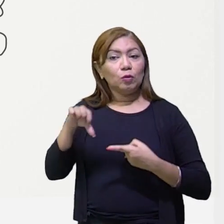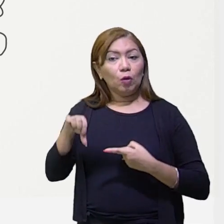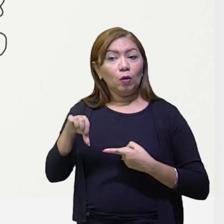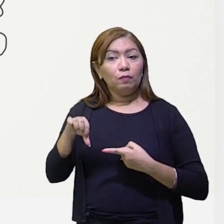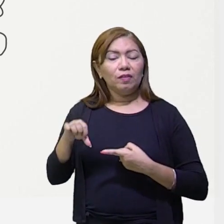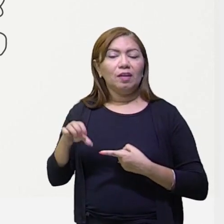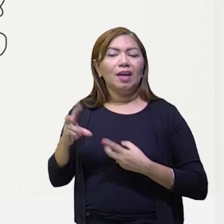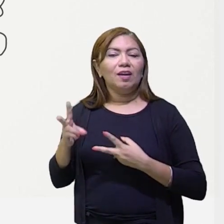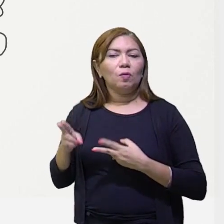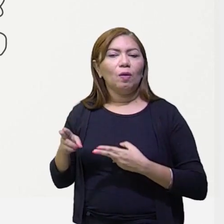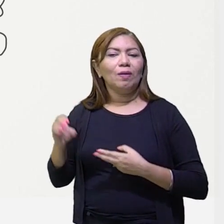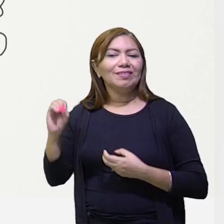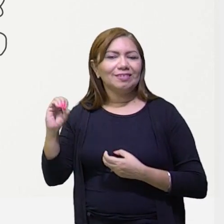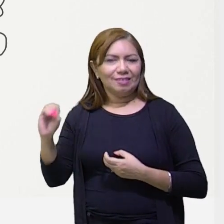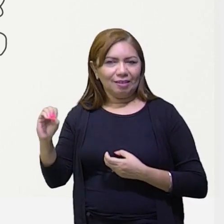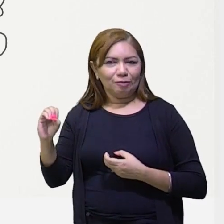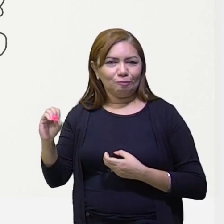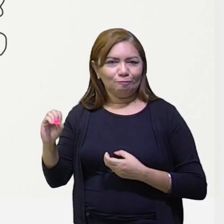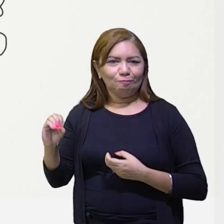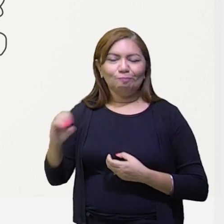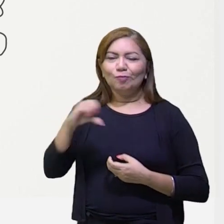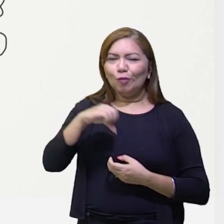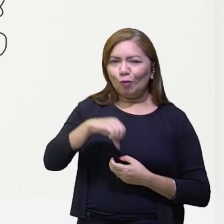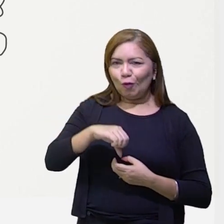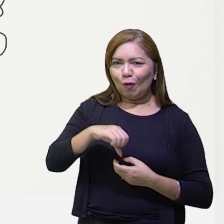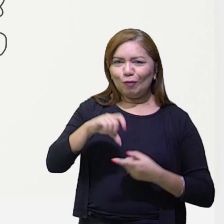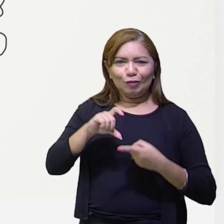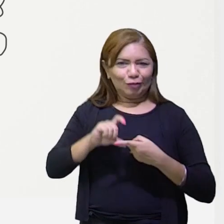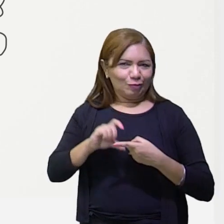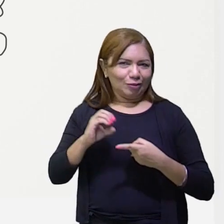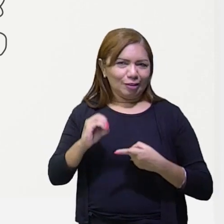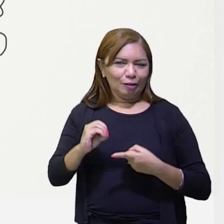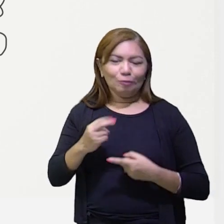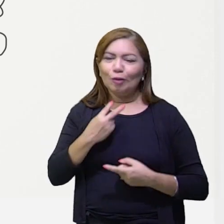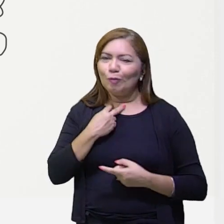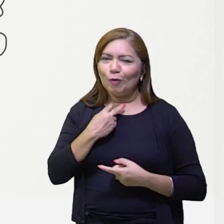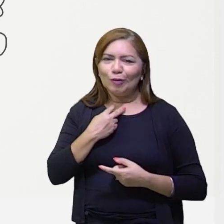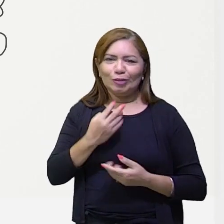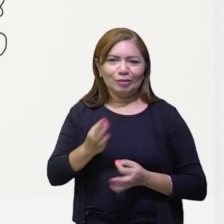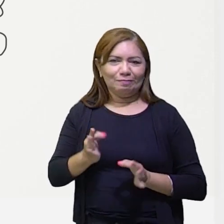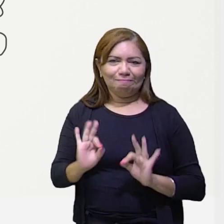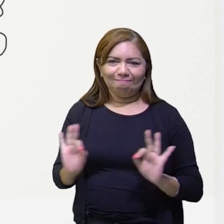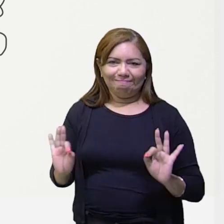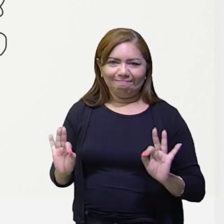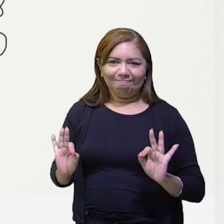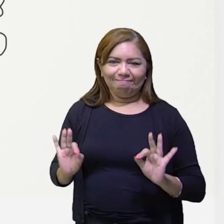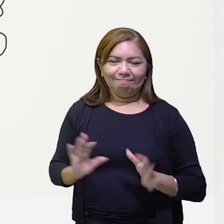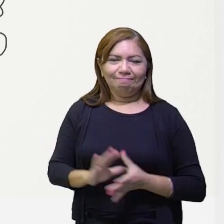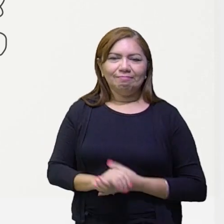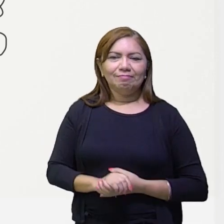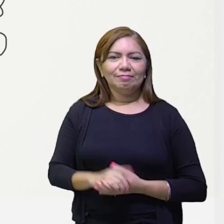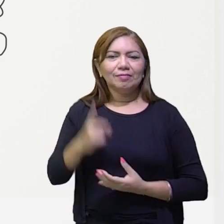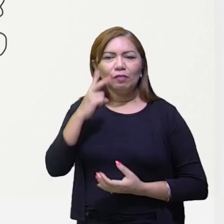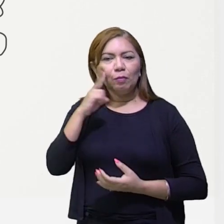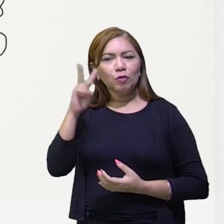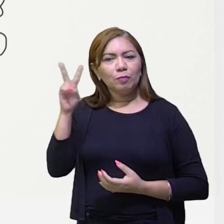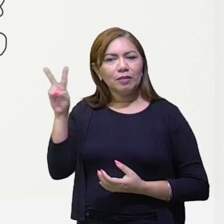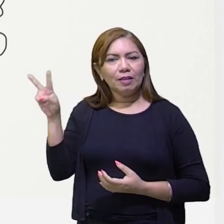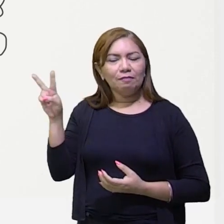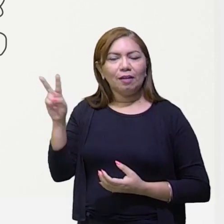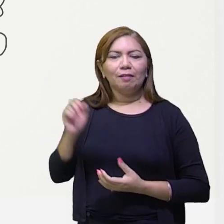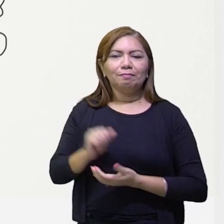0. Agora, o 9 não vai poder ser dividido por 0, correto? Muito bem. Então, se você